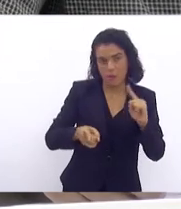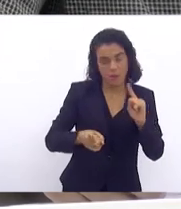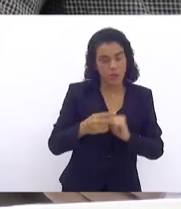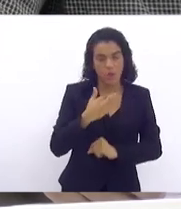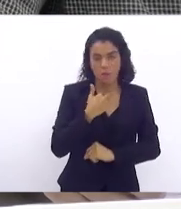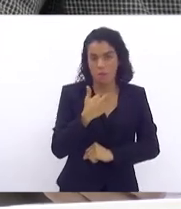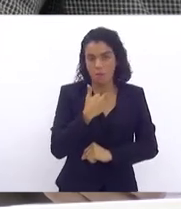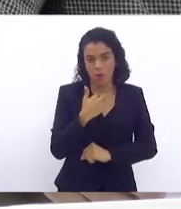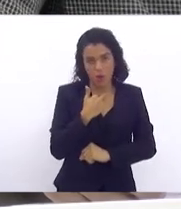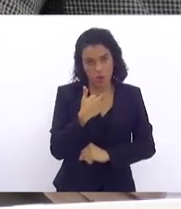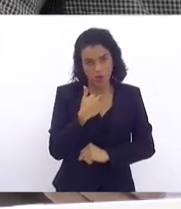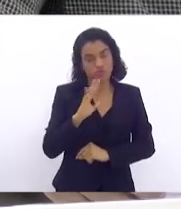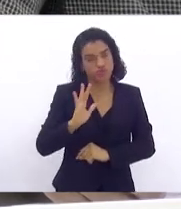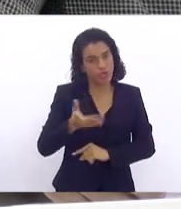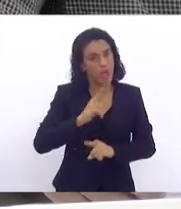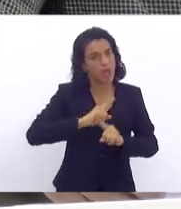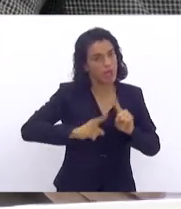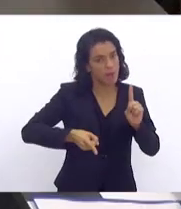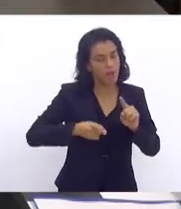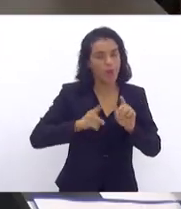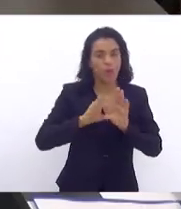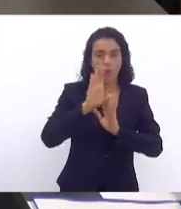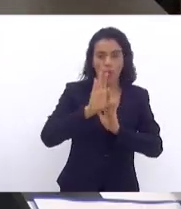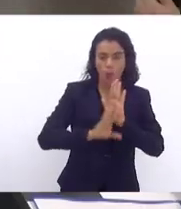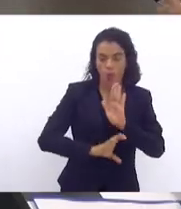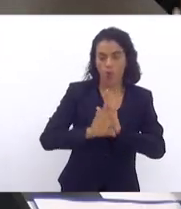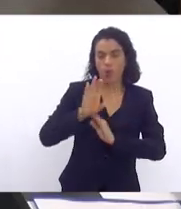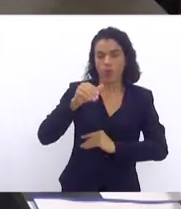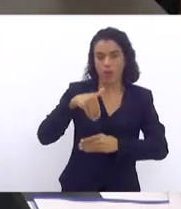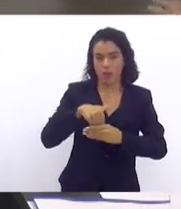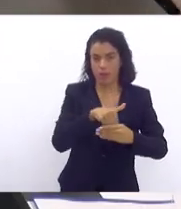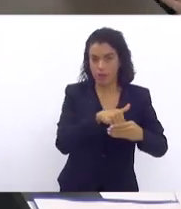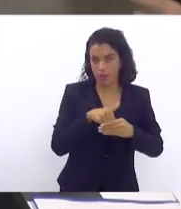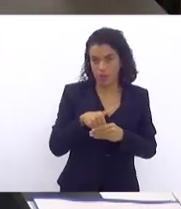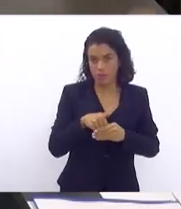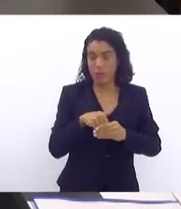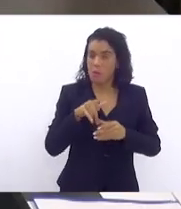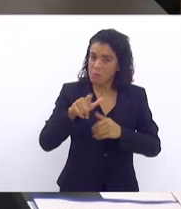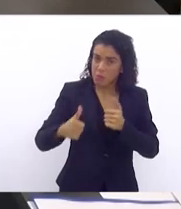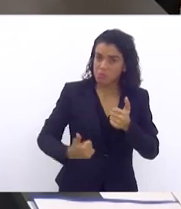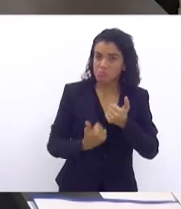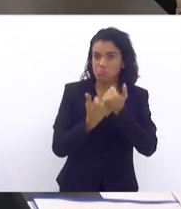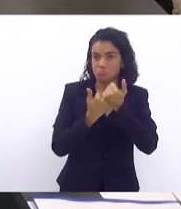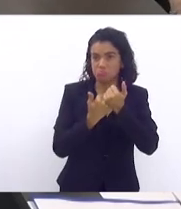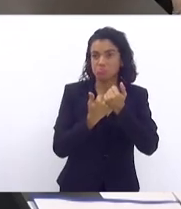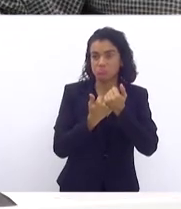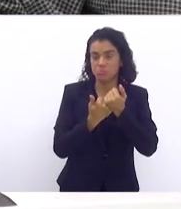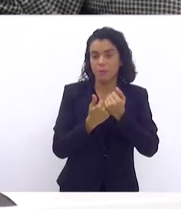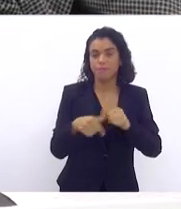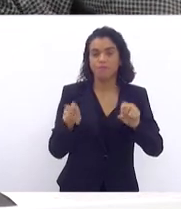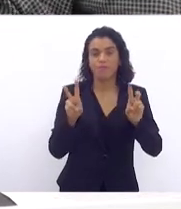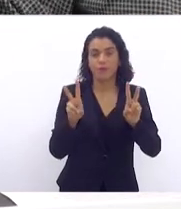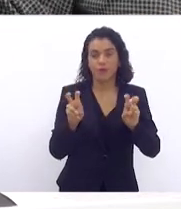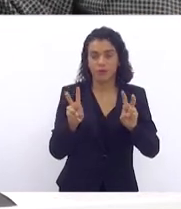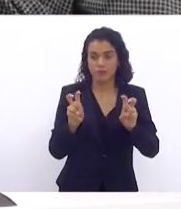forma alguma. Já é proibido pelo Código Eleitoral. É, mas aí poderia ser reforçado a questão